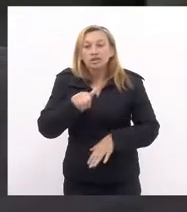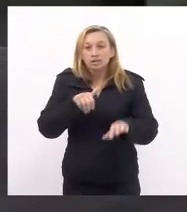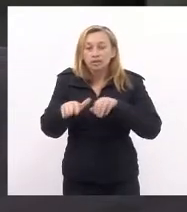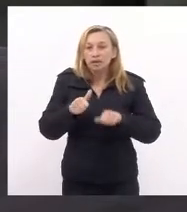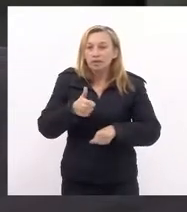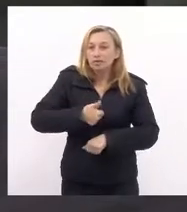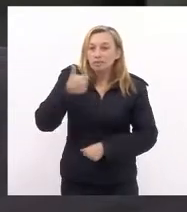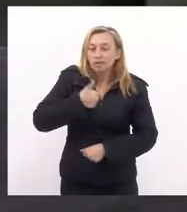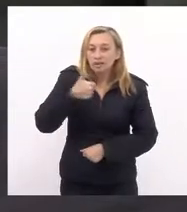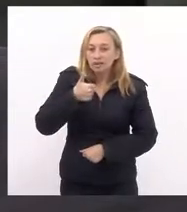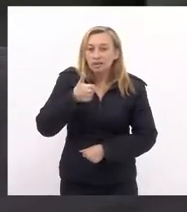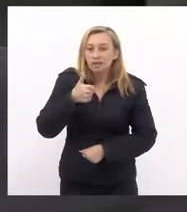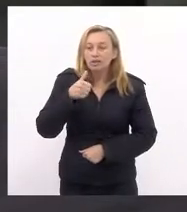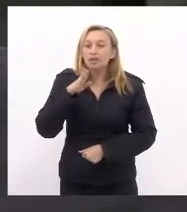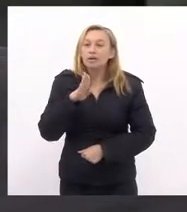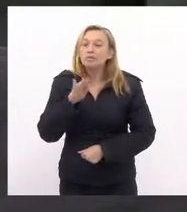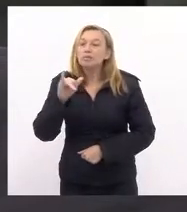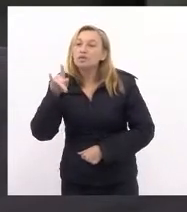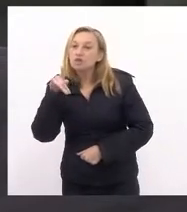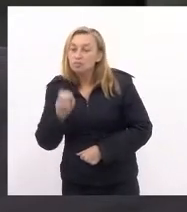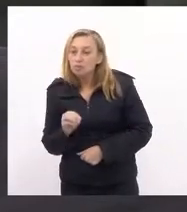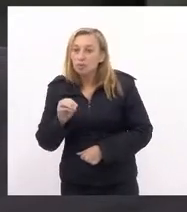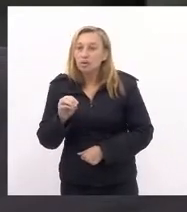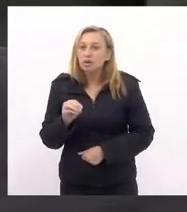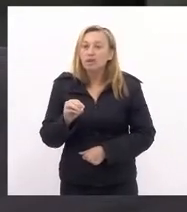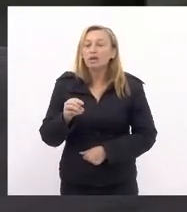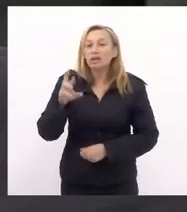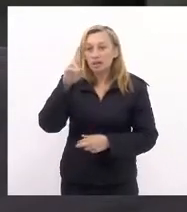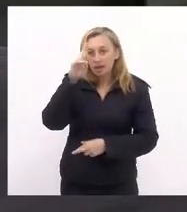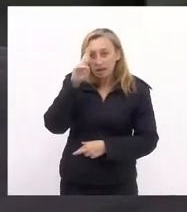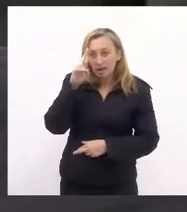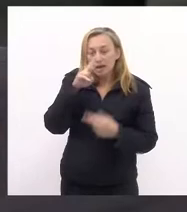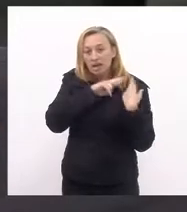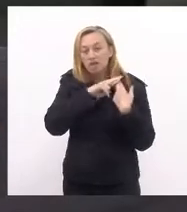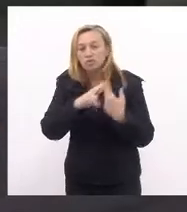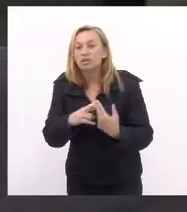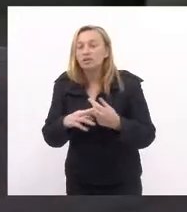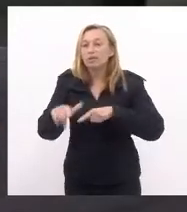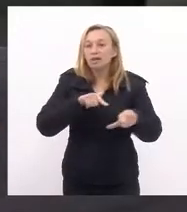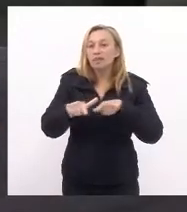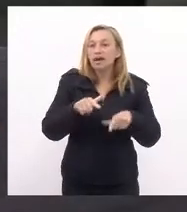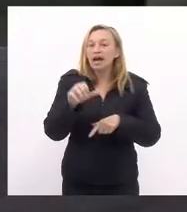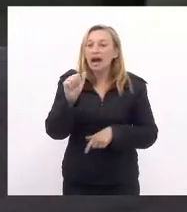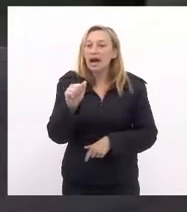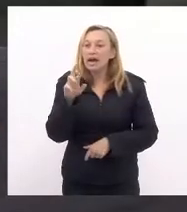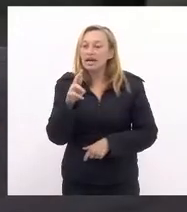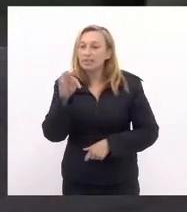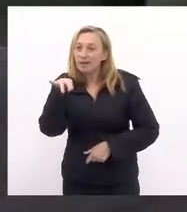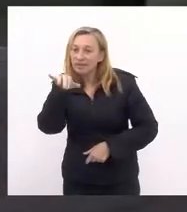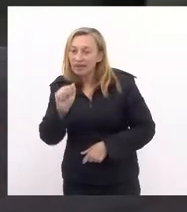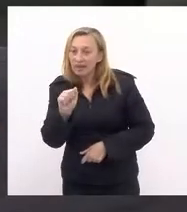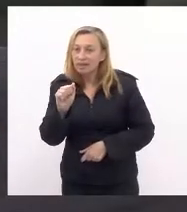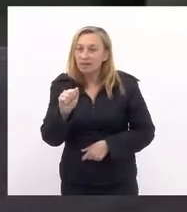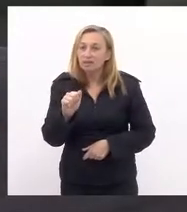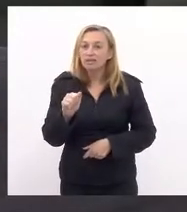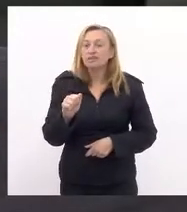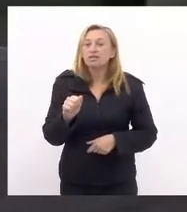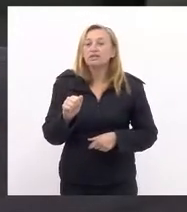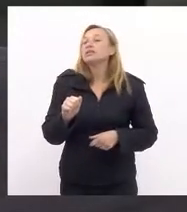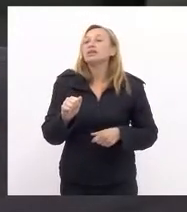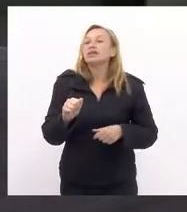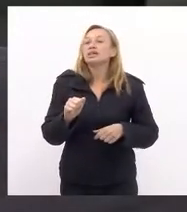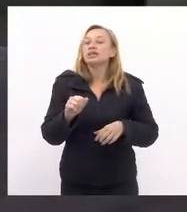primeiramente o bispo Célio Lopes, que é responsável pelo trabalho do Arimateia, da Igreja Universal do Reino de